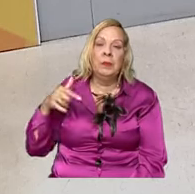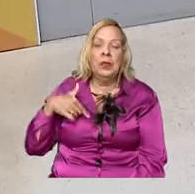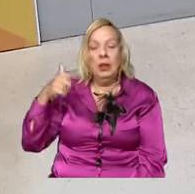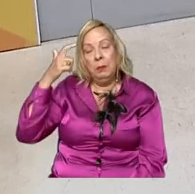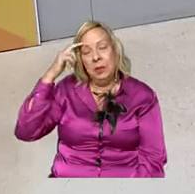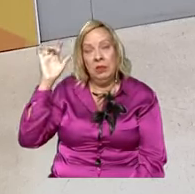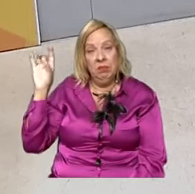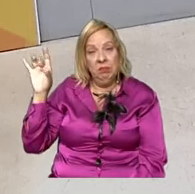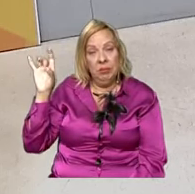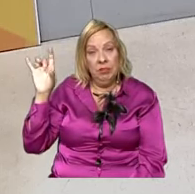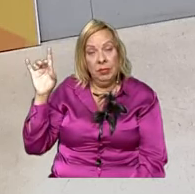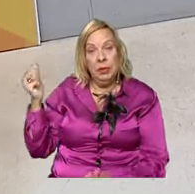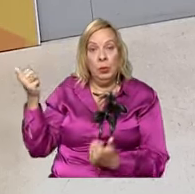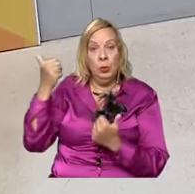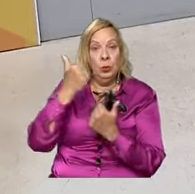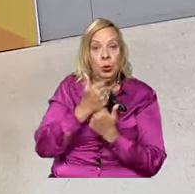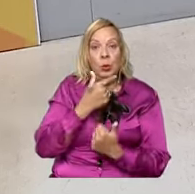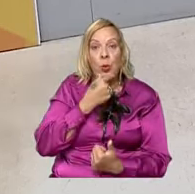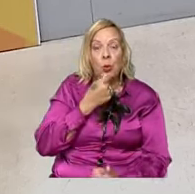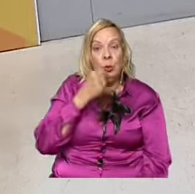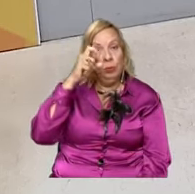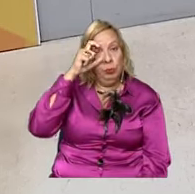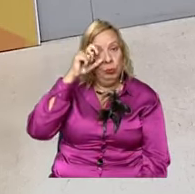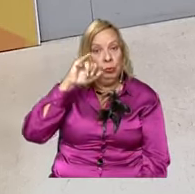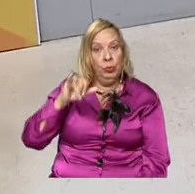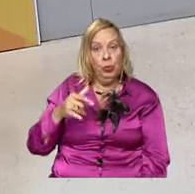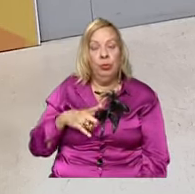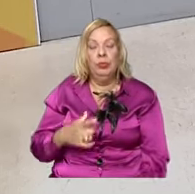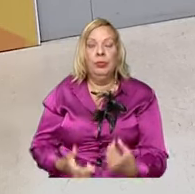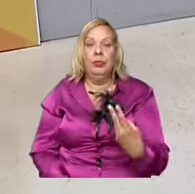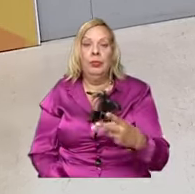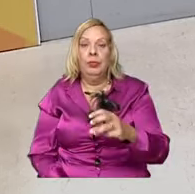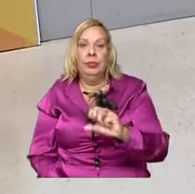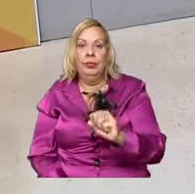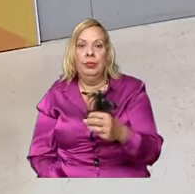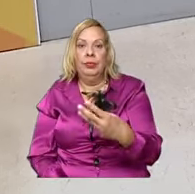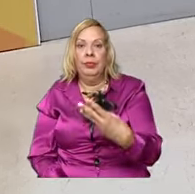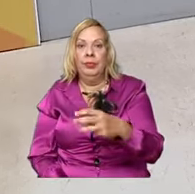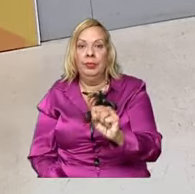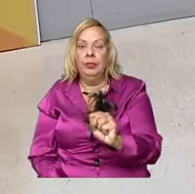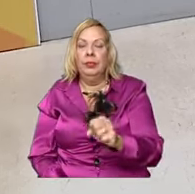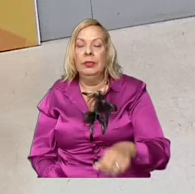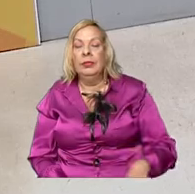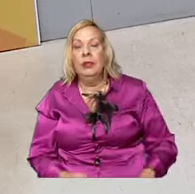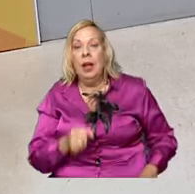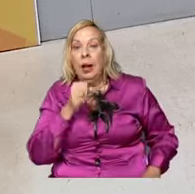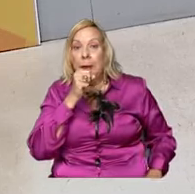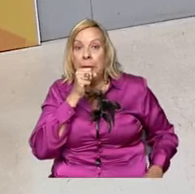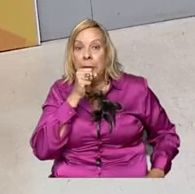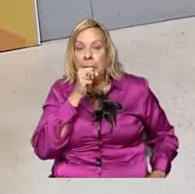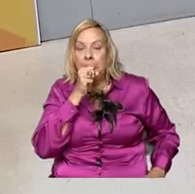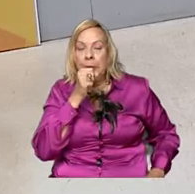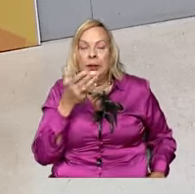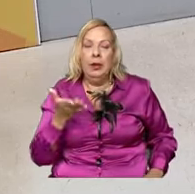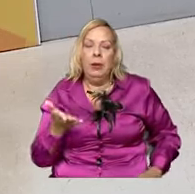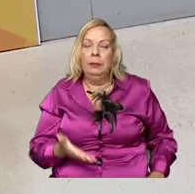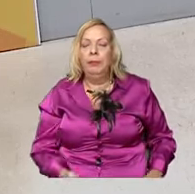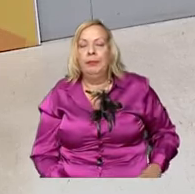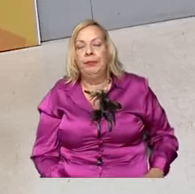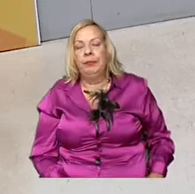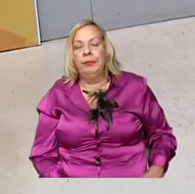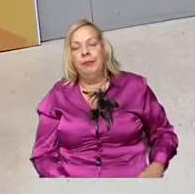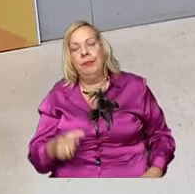bola chamada, temos agora 38, 38. 38 subiu, sobe também número 29. Marque